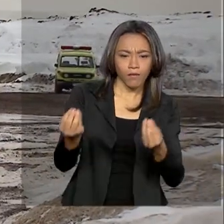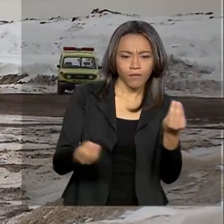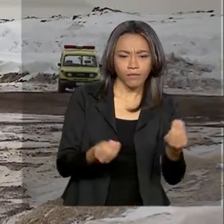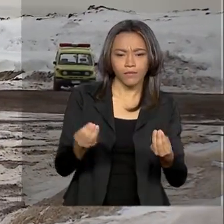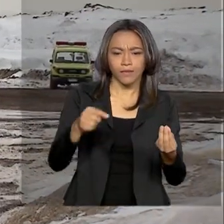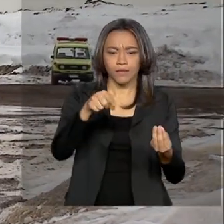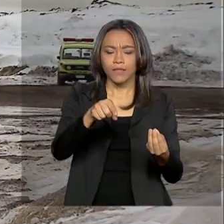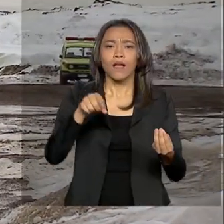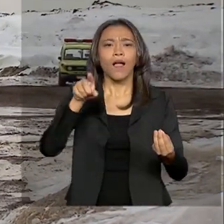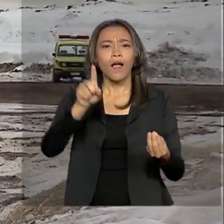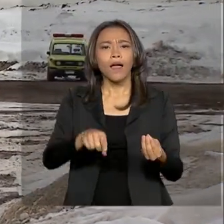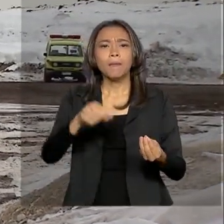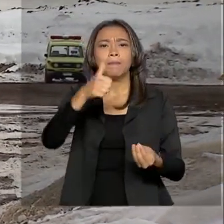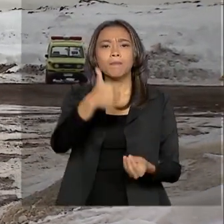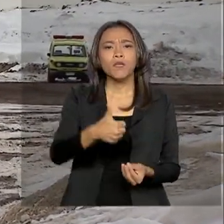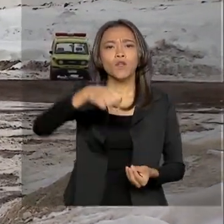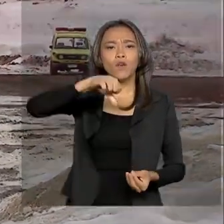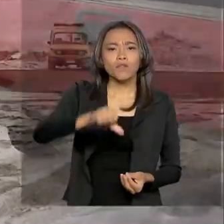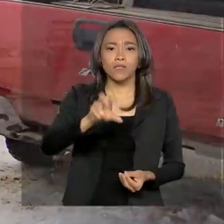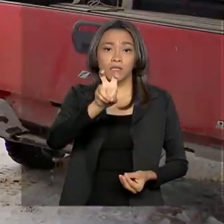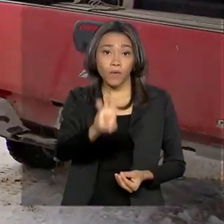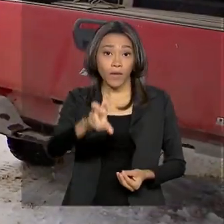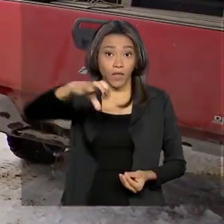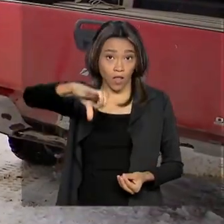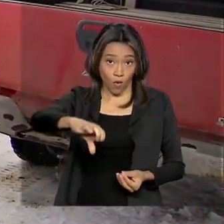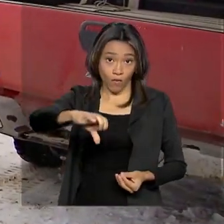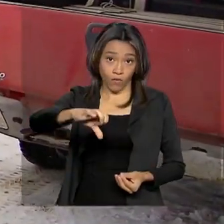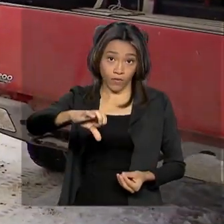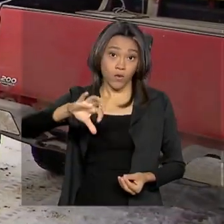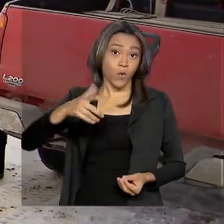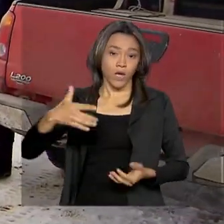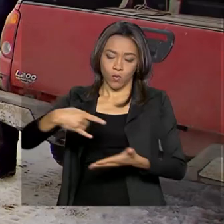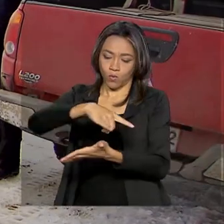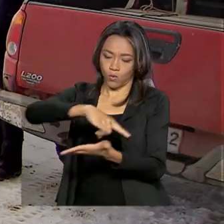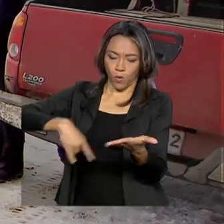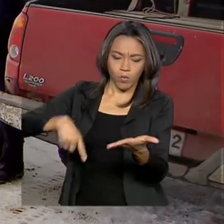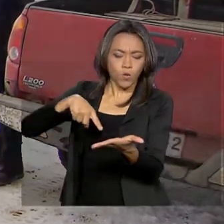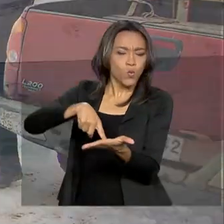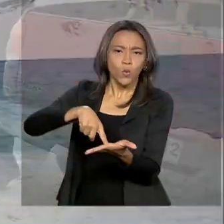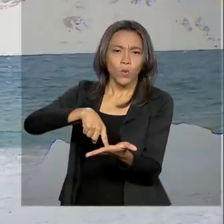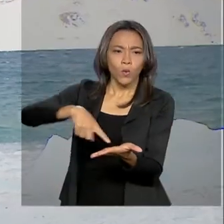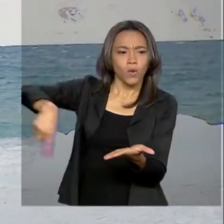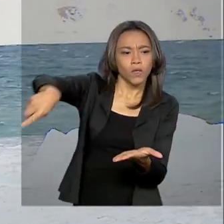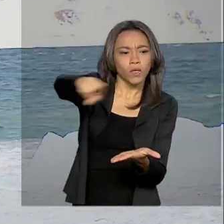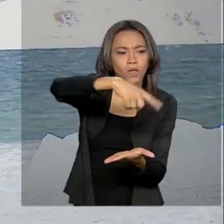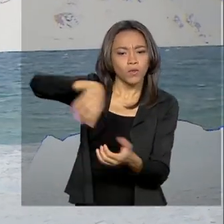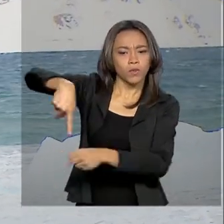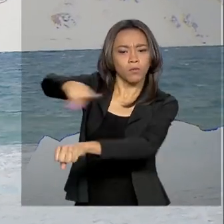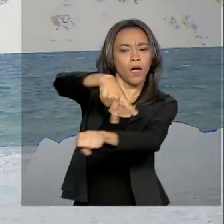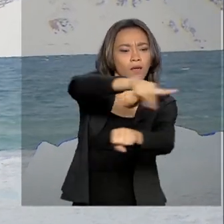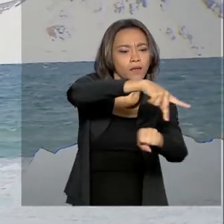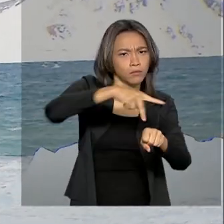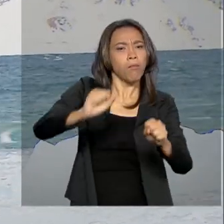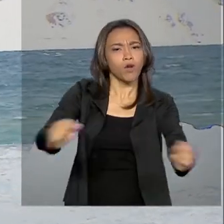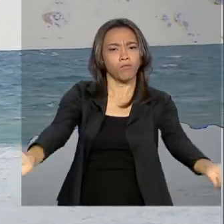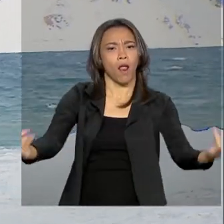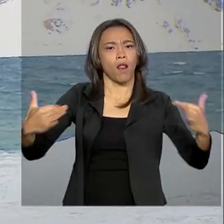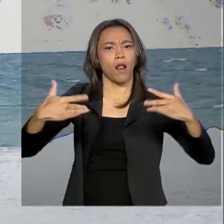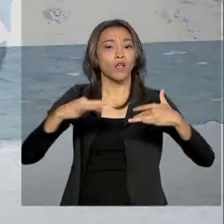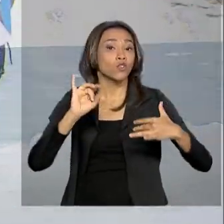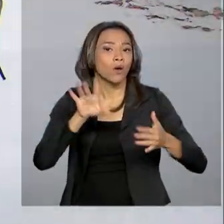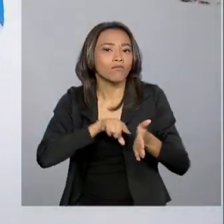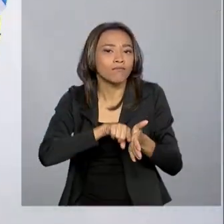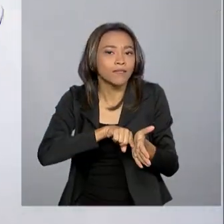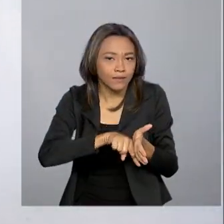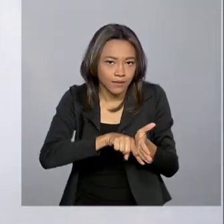A solução veio em 1959, quando um tratado definiu que as nações poderiam apenas realizar pesquisas